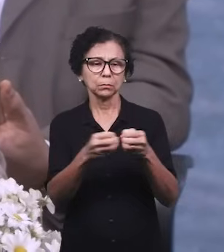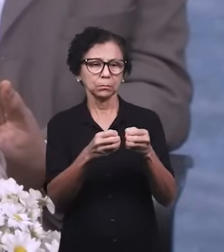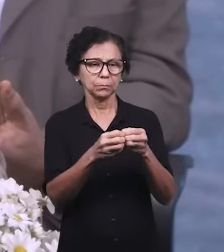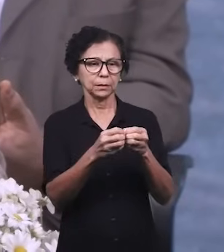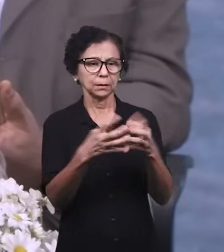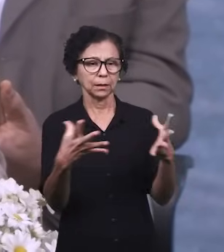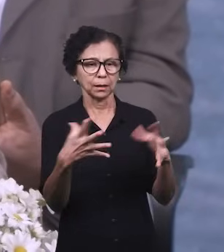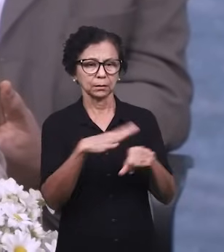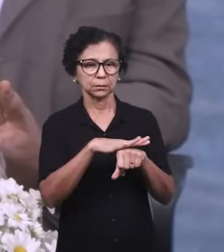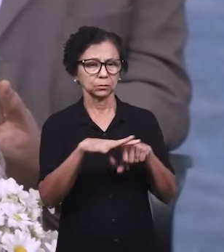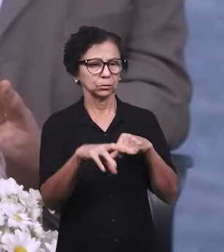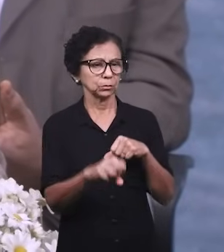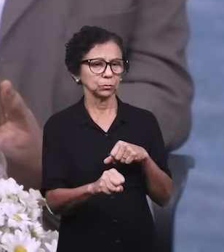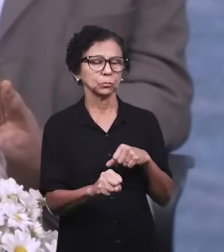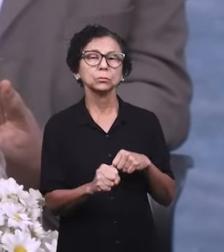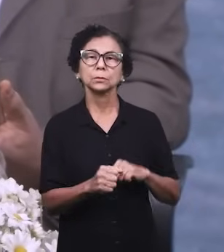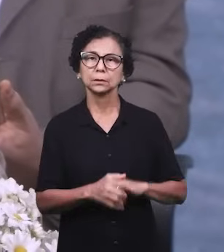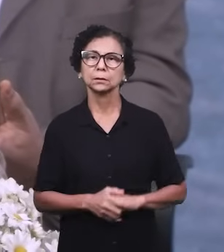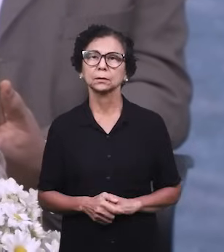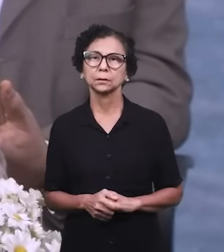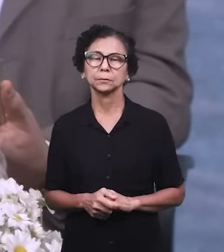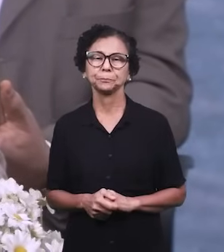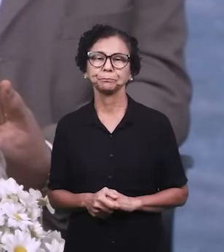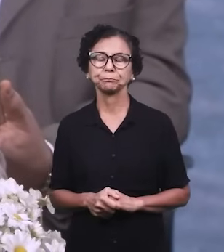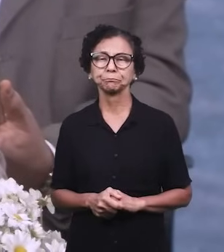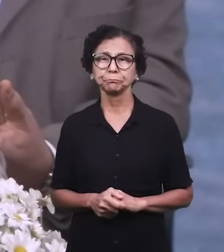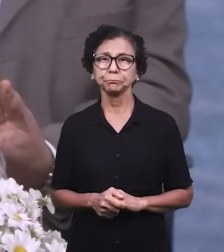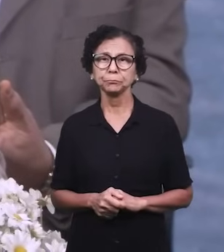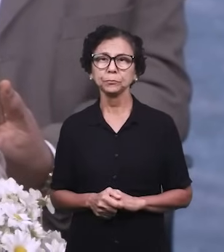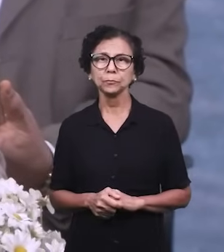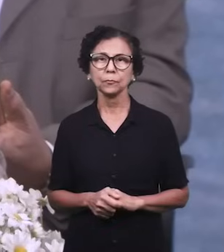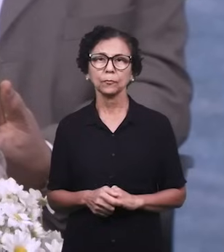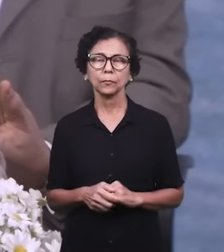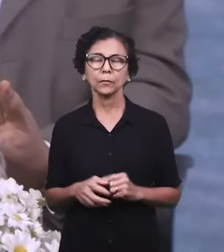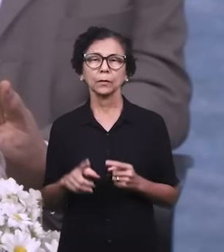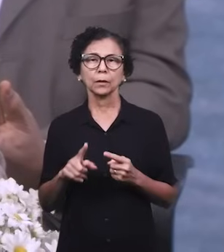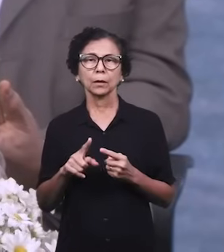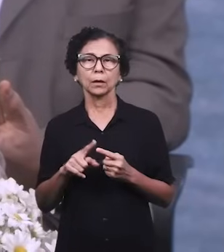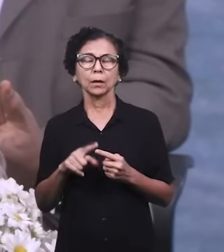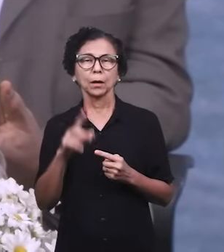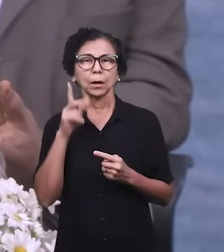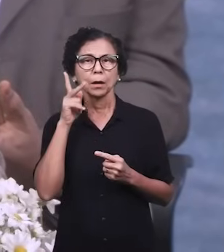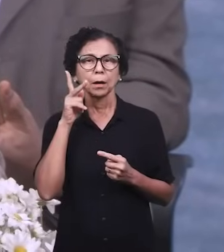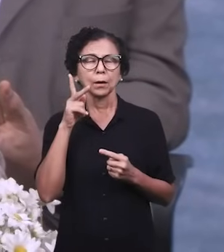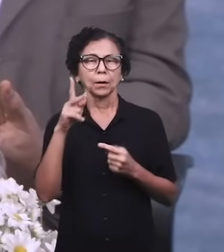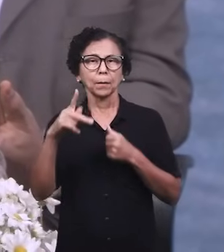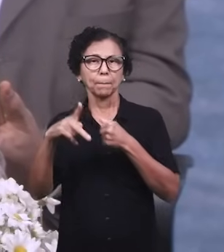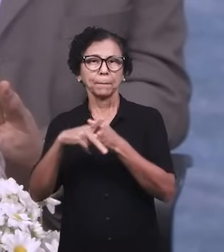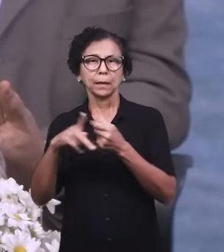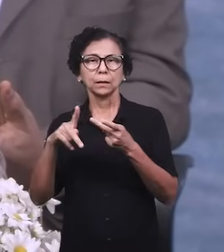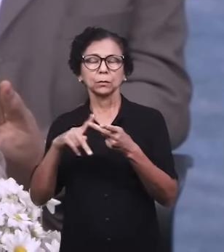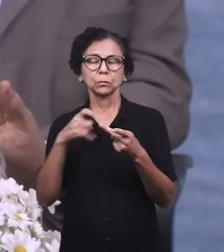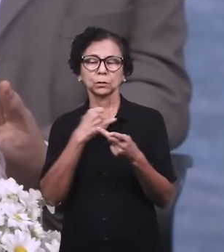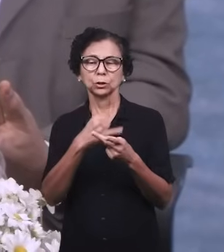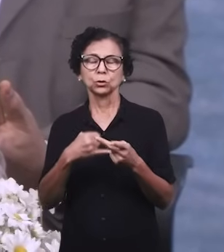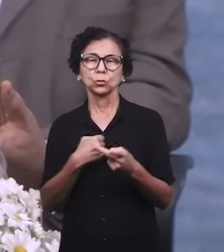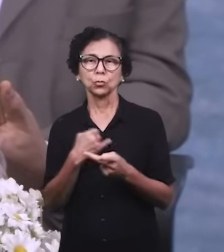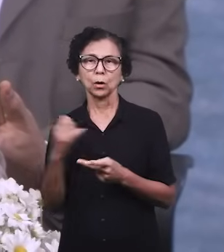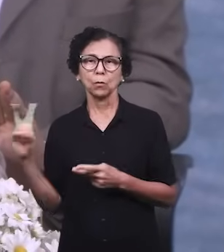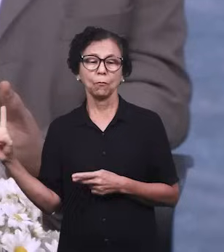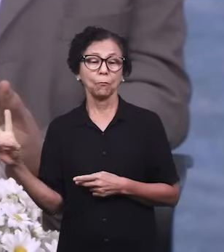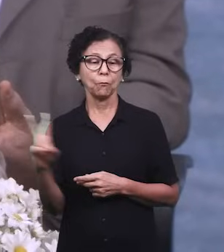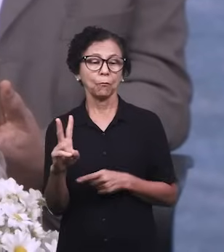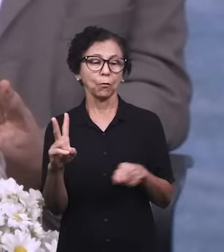foi uma experiência vivida por Pedro ao ir ao templo, né? Pedro e João a irem ao templo, e ali Pedro